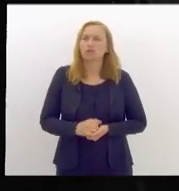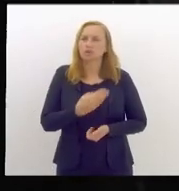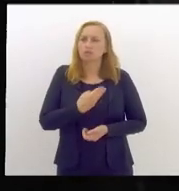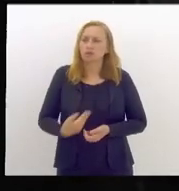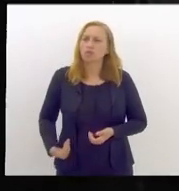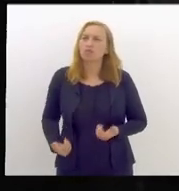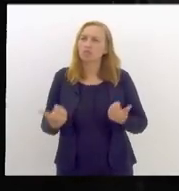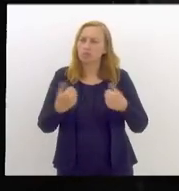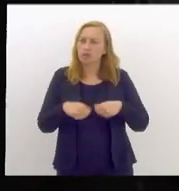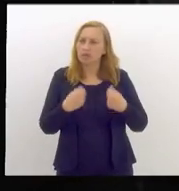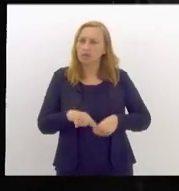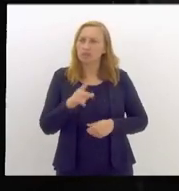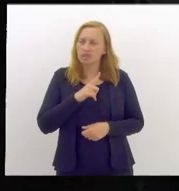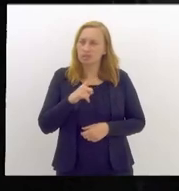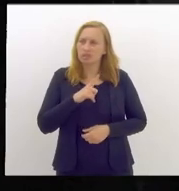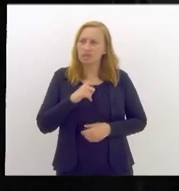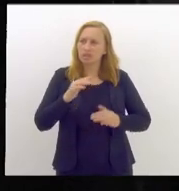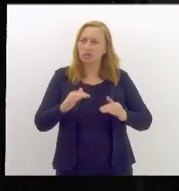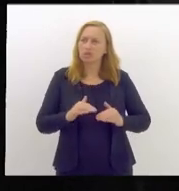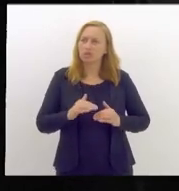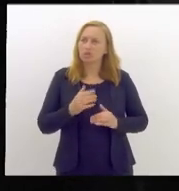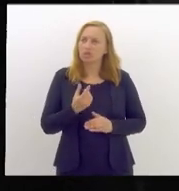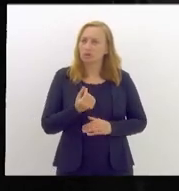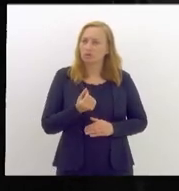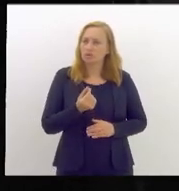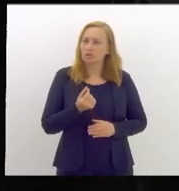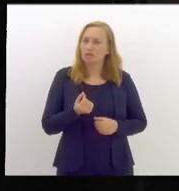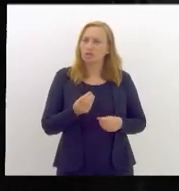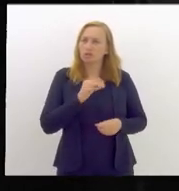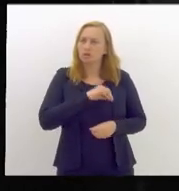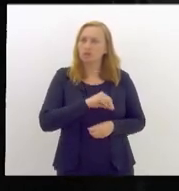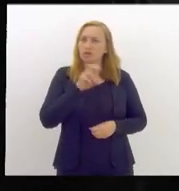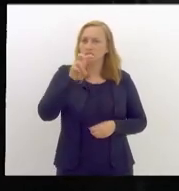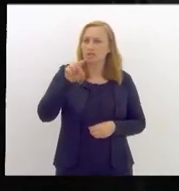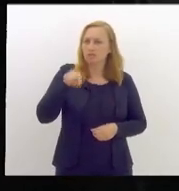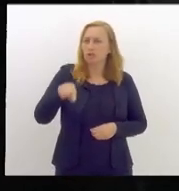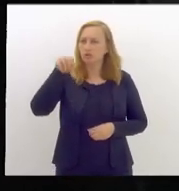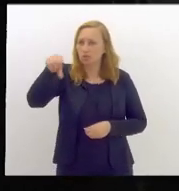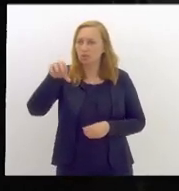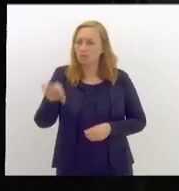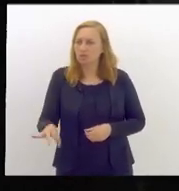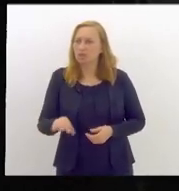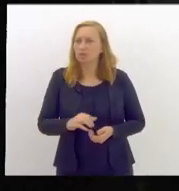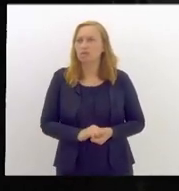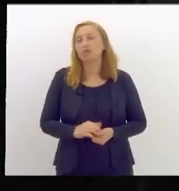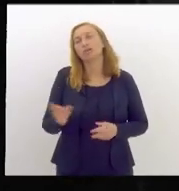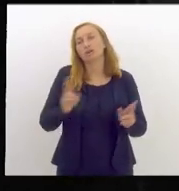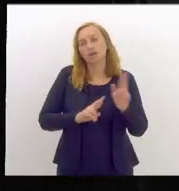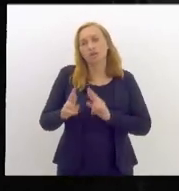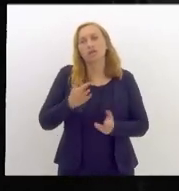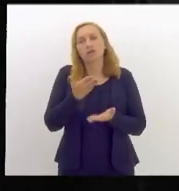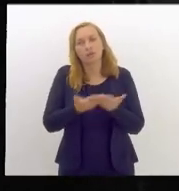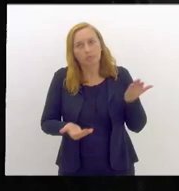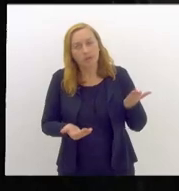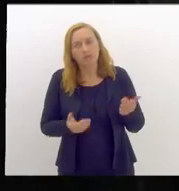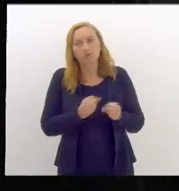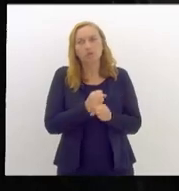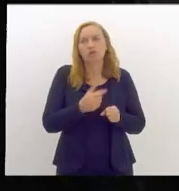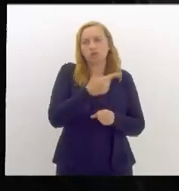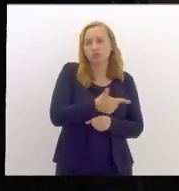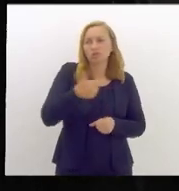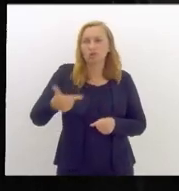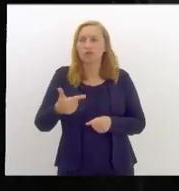uma majoração no seu subsídio pessoas subvenções de 5.9% em relação as perdas de 2022